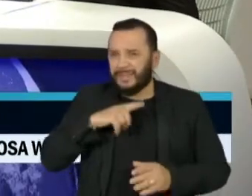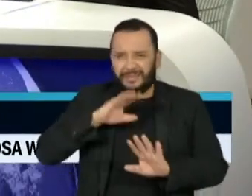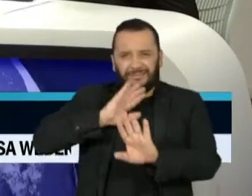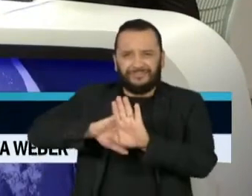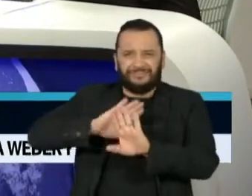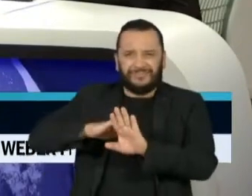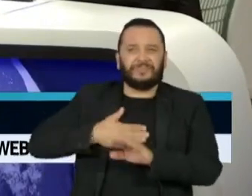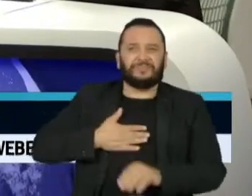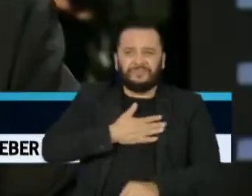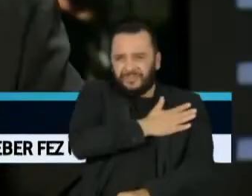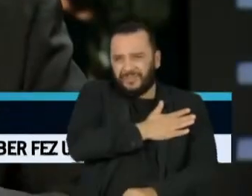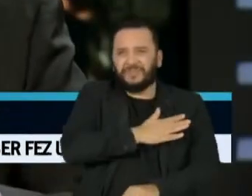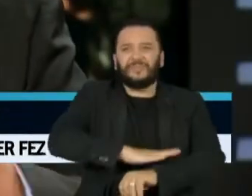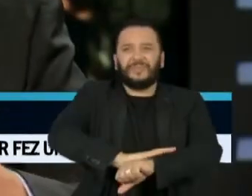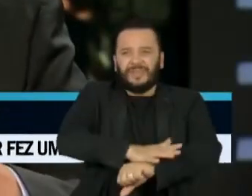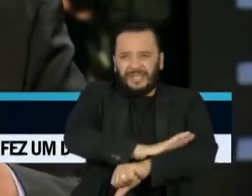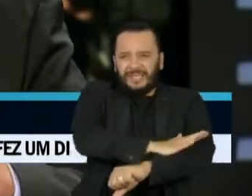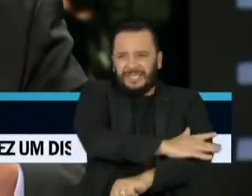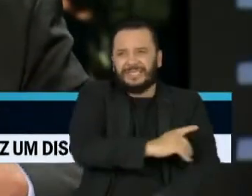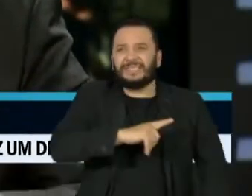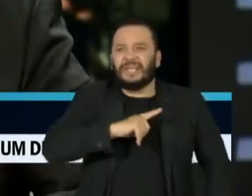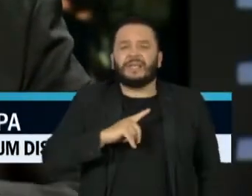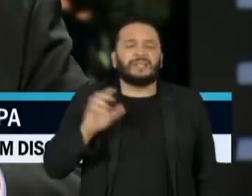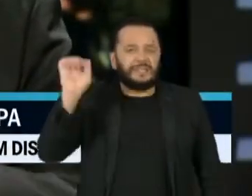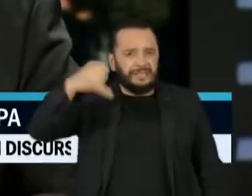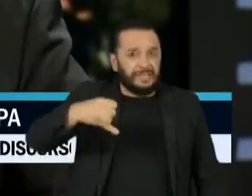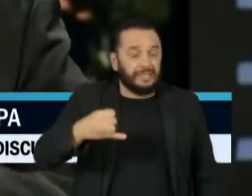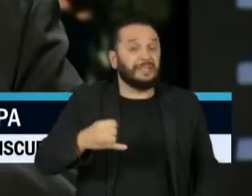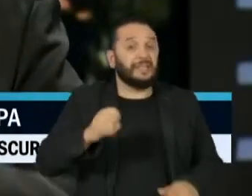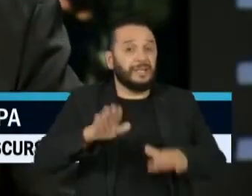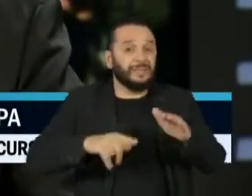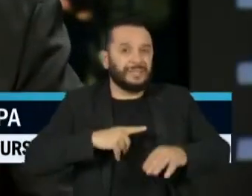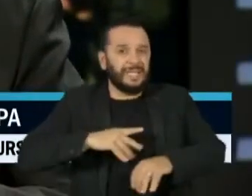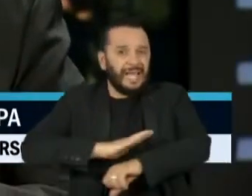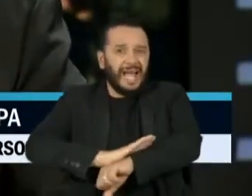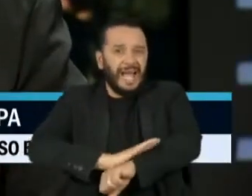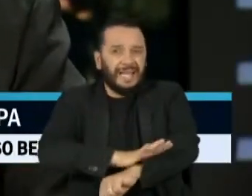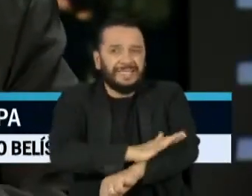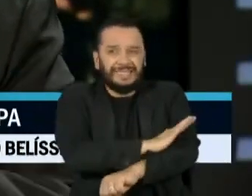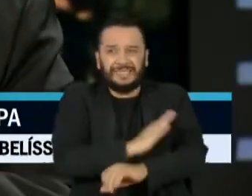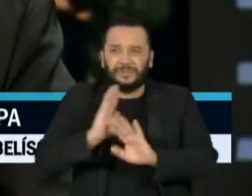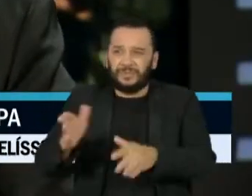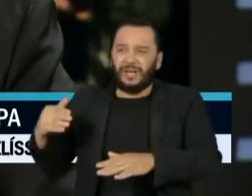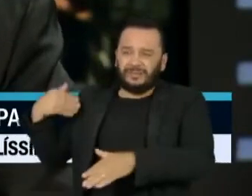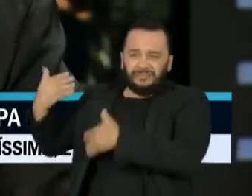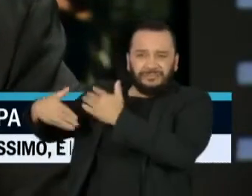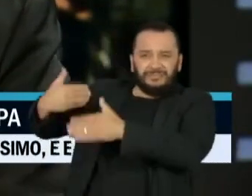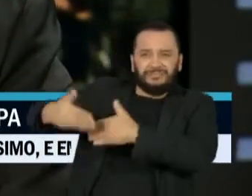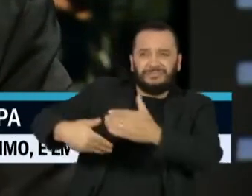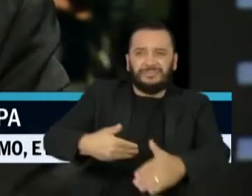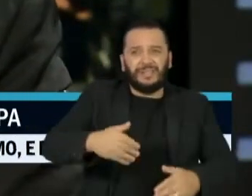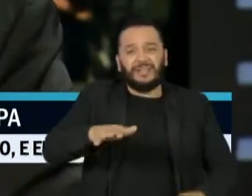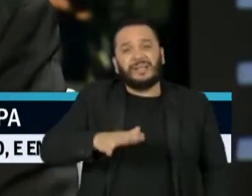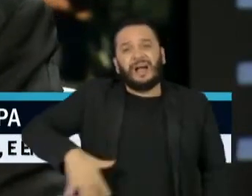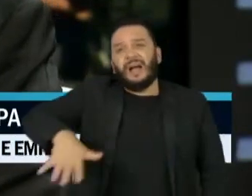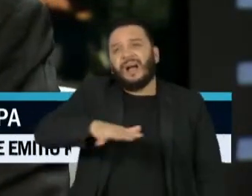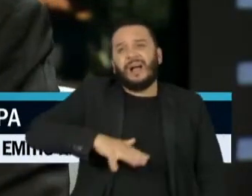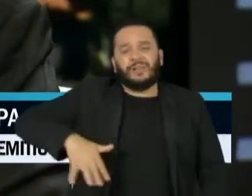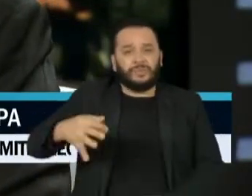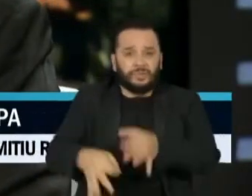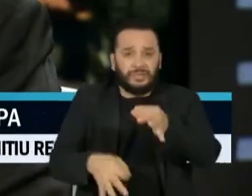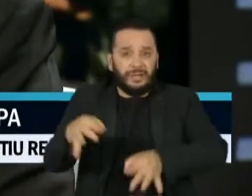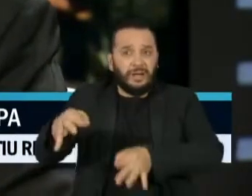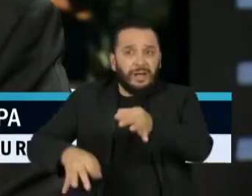absolvição, né? Ou seja, você acaba tendo um racismo estruturante, né? O Poder Judiciário acaba, muitas